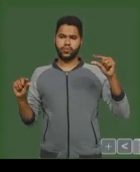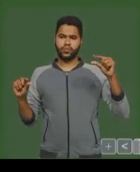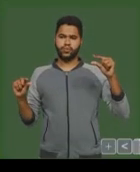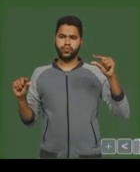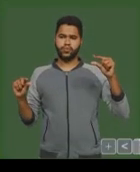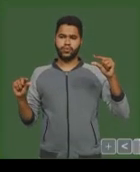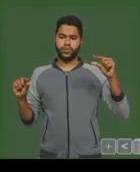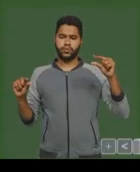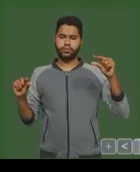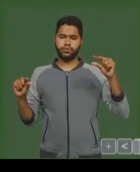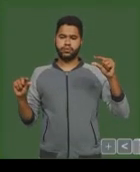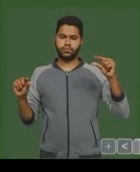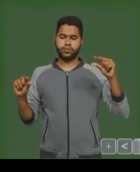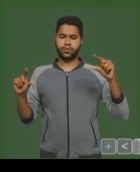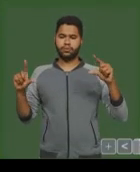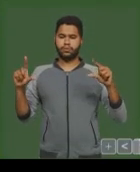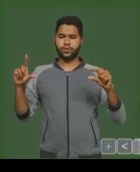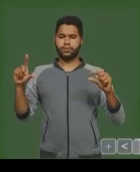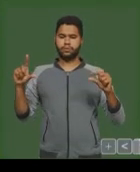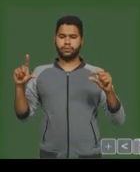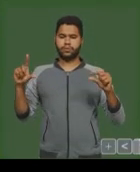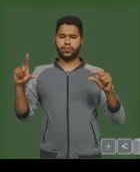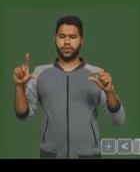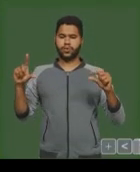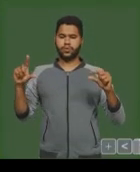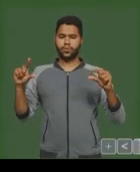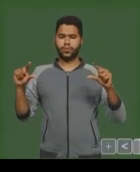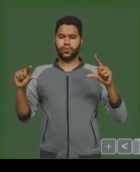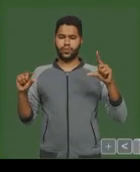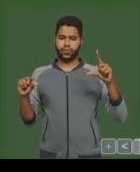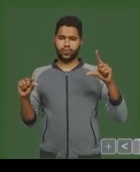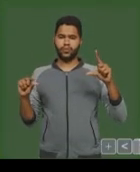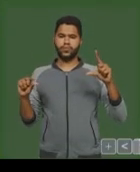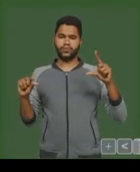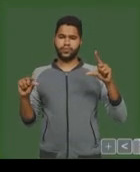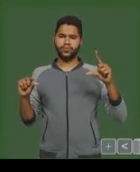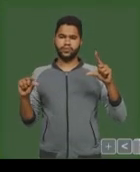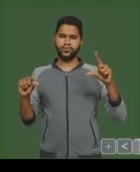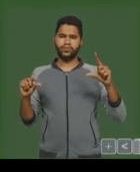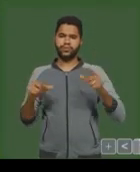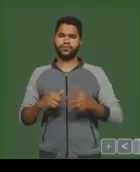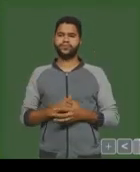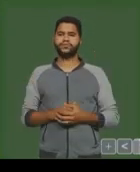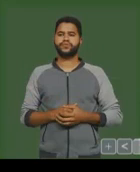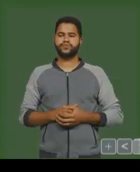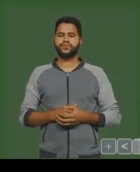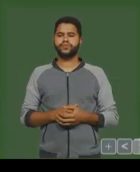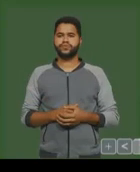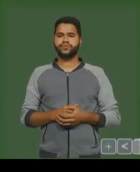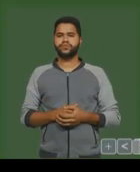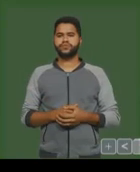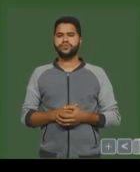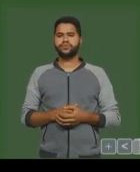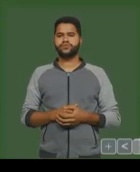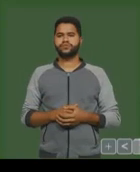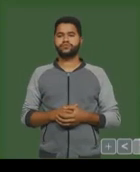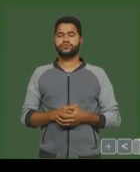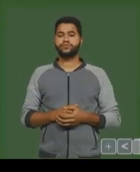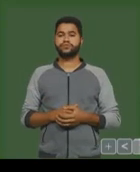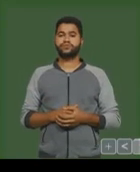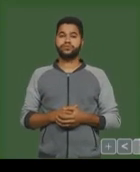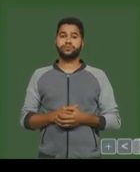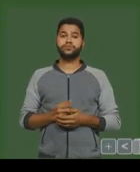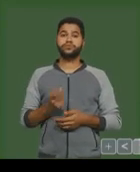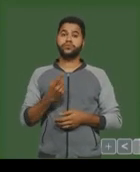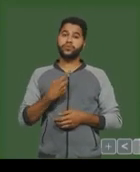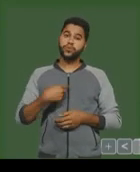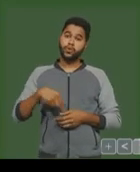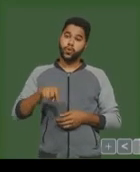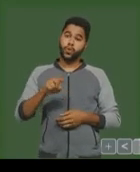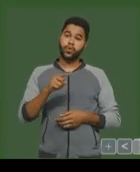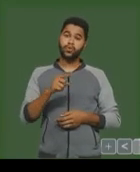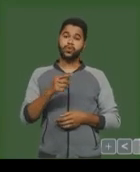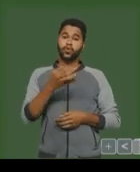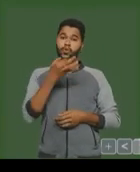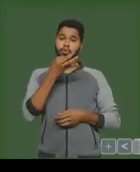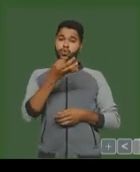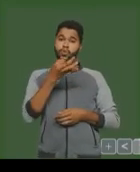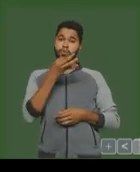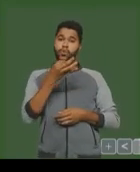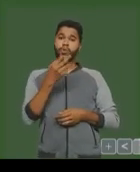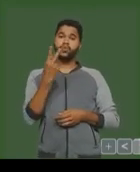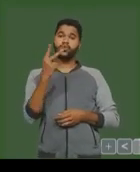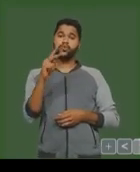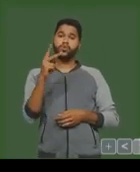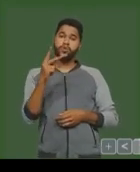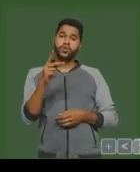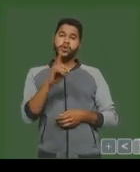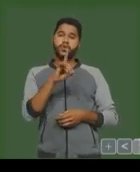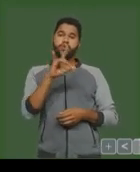lógico, professor? Sim. Ficou, professor. Você Beleza? diminui o número de Isso. horas, aumenta o número de dias. Aumenta o número de dias. Por quê? Nós estamos supondo que o seu ritmo de trabalho